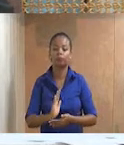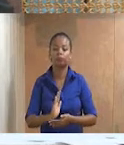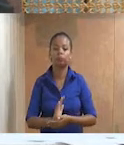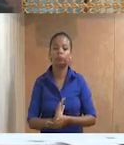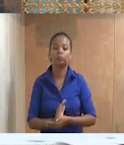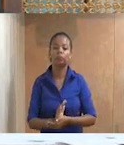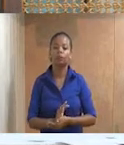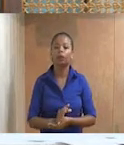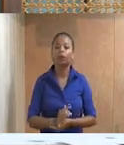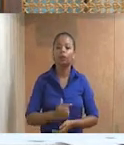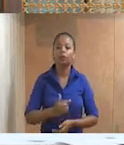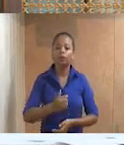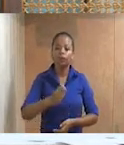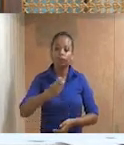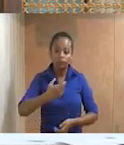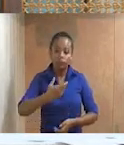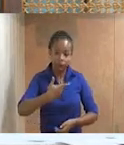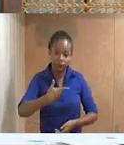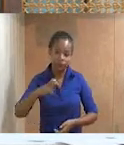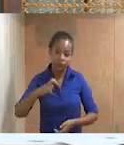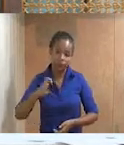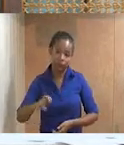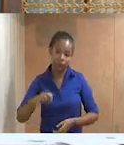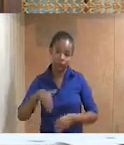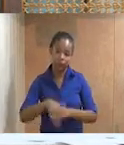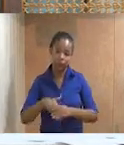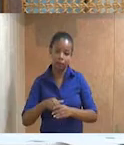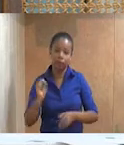por 25 votos a favor.